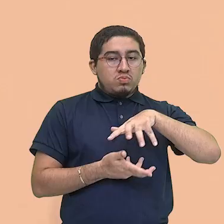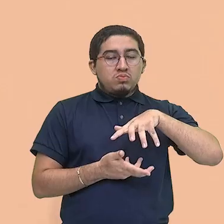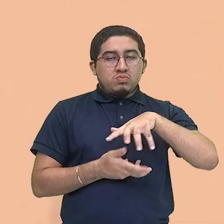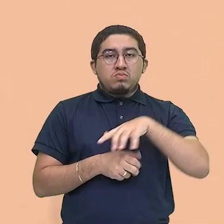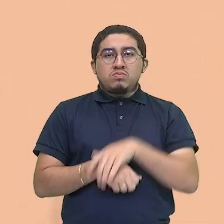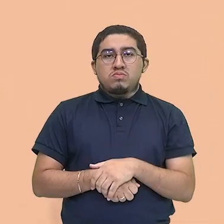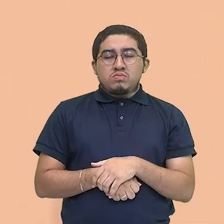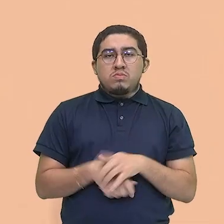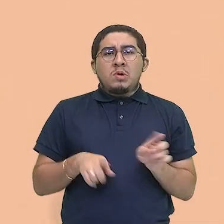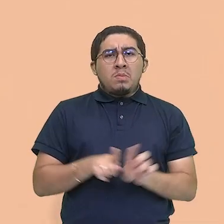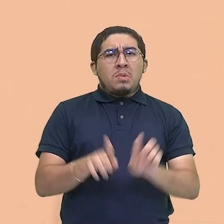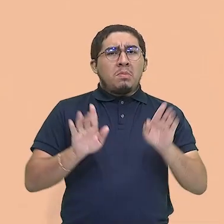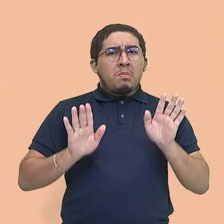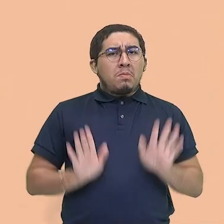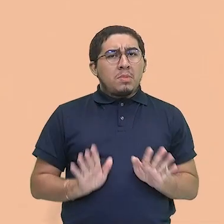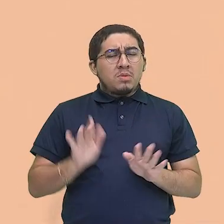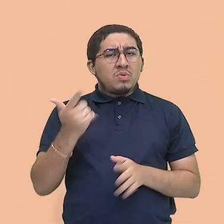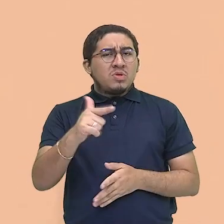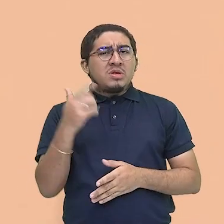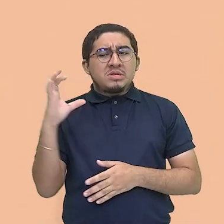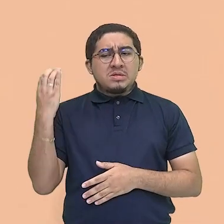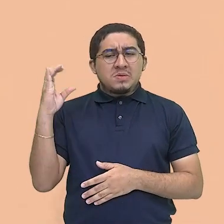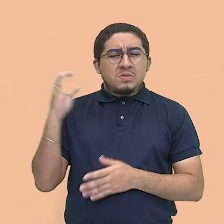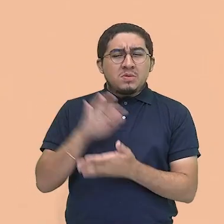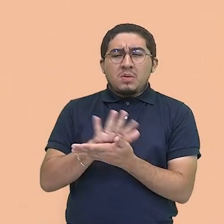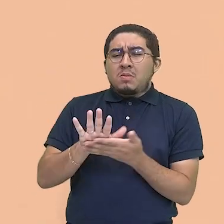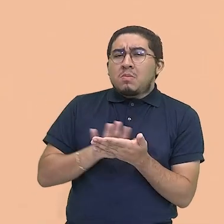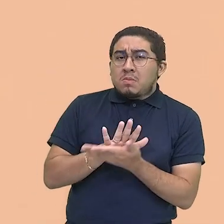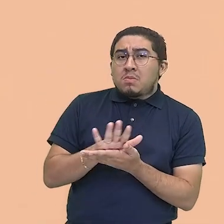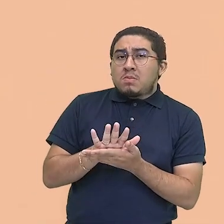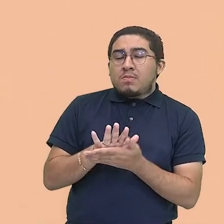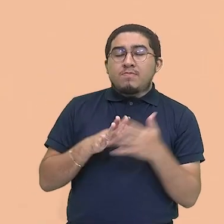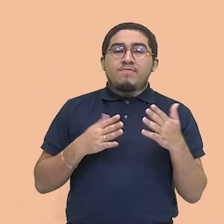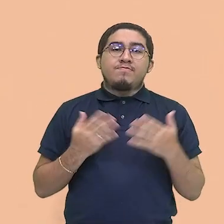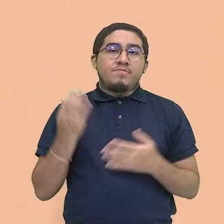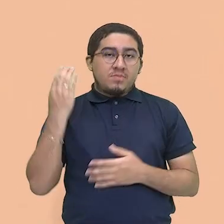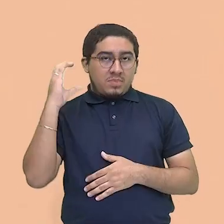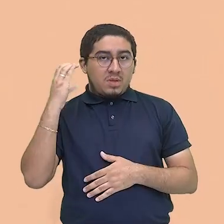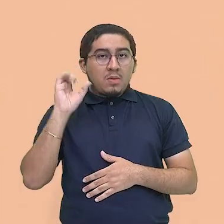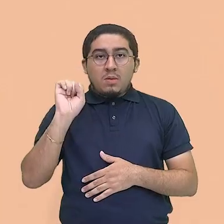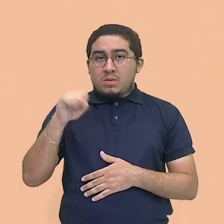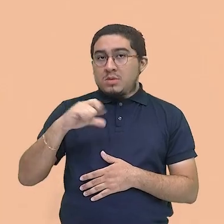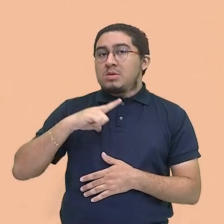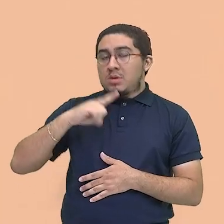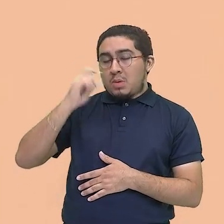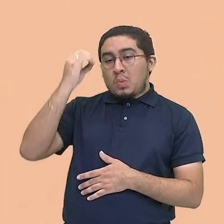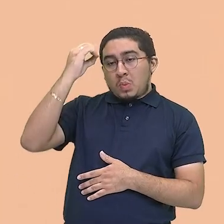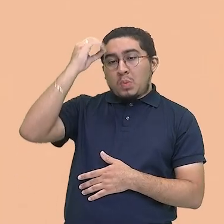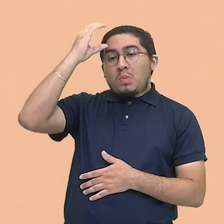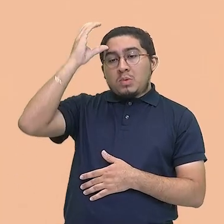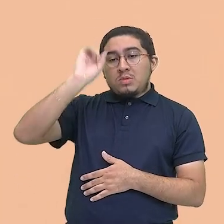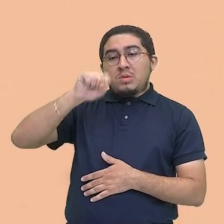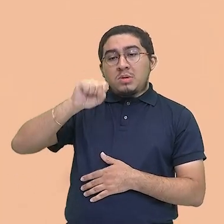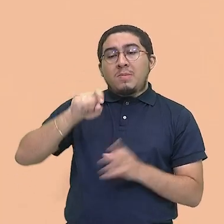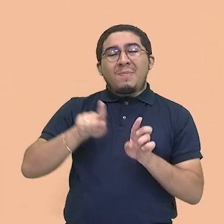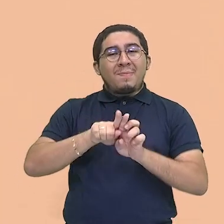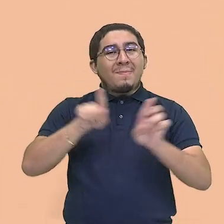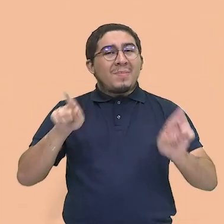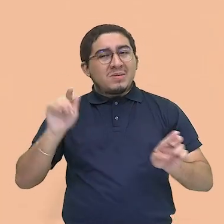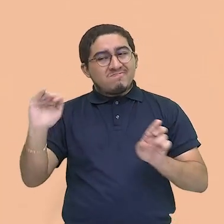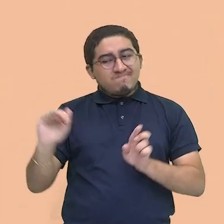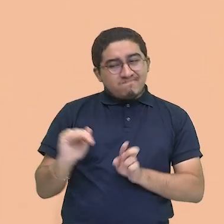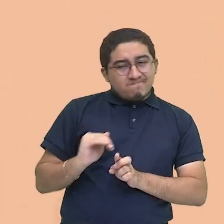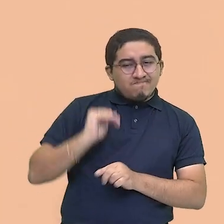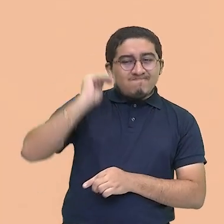mas não existia a ciência nessa época? O conhecimento científico existia, mas ele não era prevalente, né?